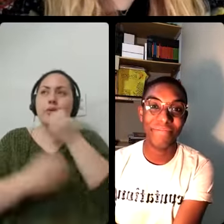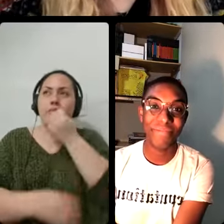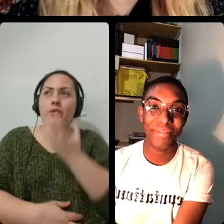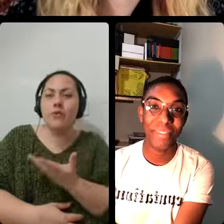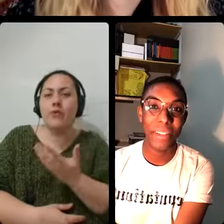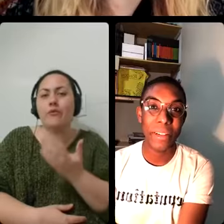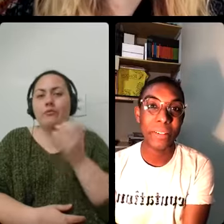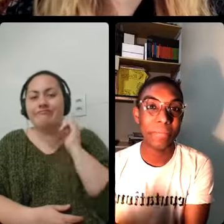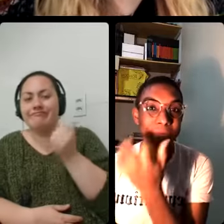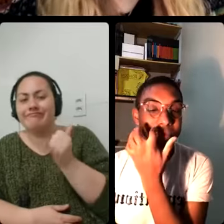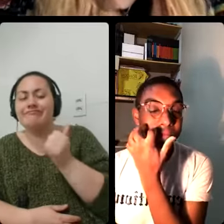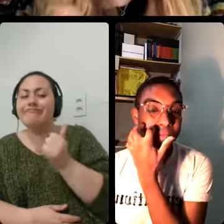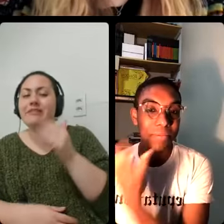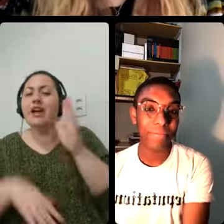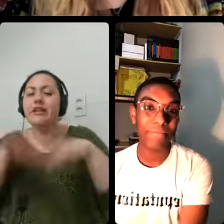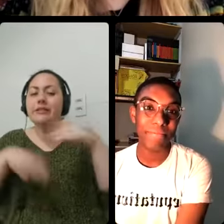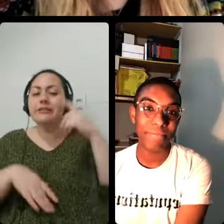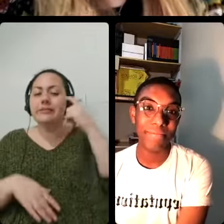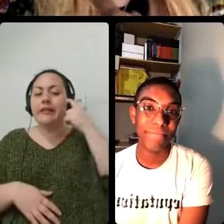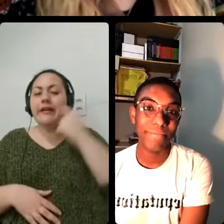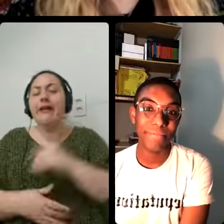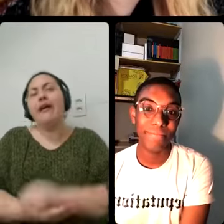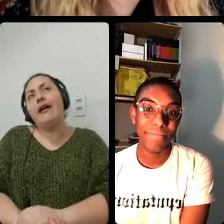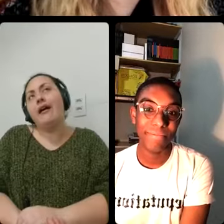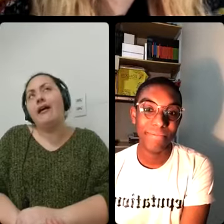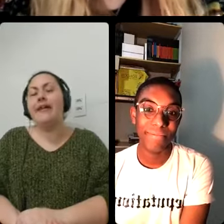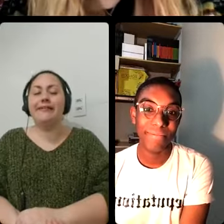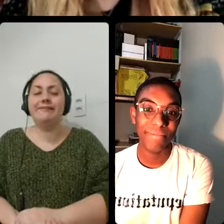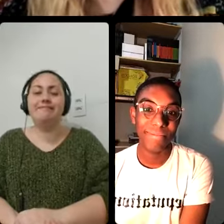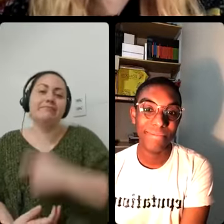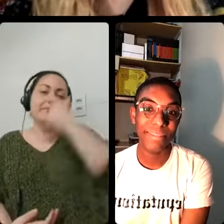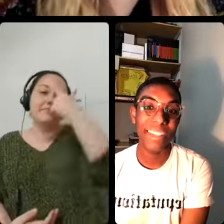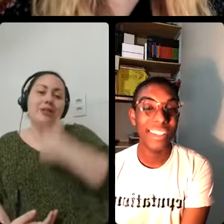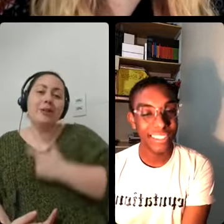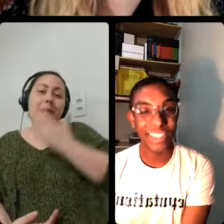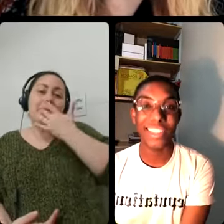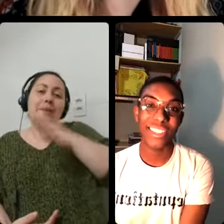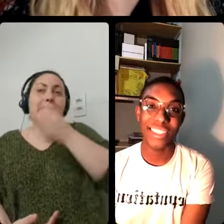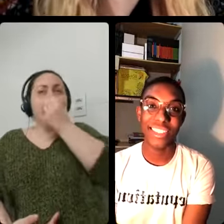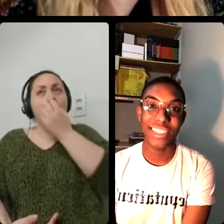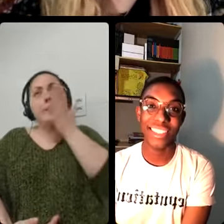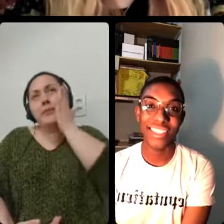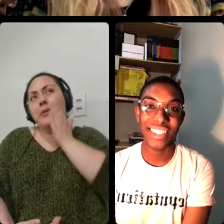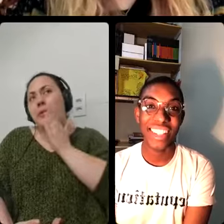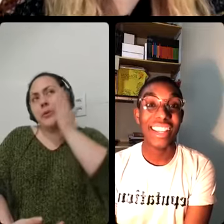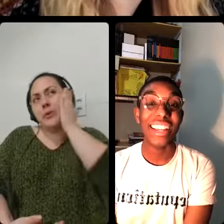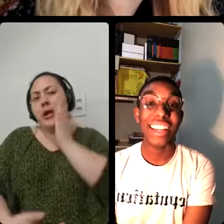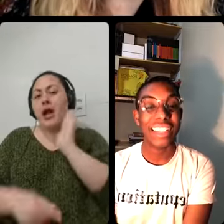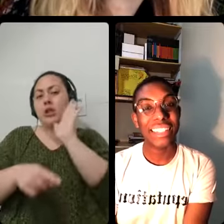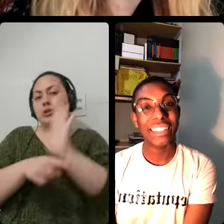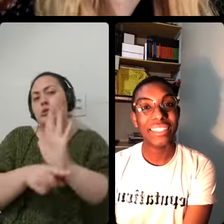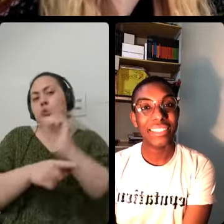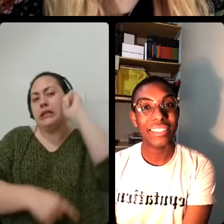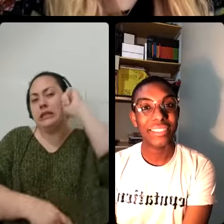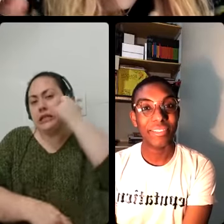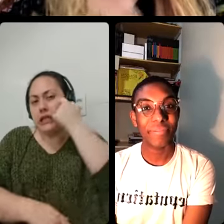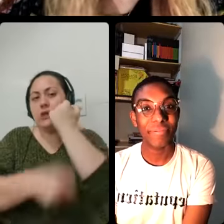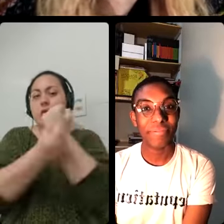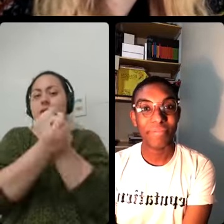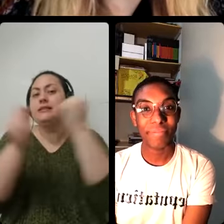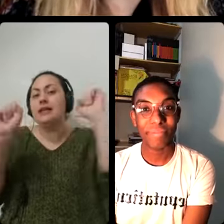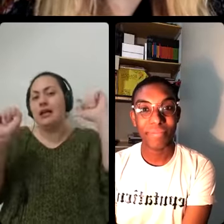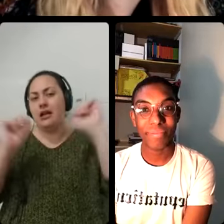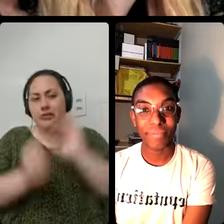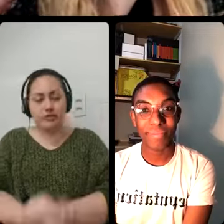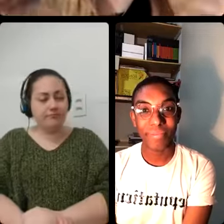ai, algo que o branco fez, né, ai, como o branco é bonzinho e tal, né, enquanto que, na verdade, teve toda